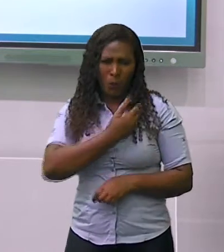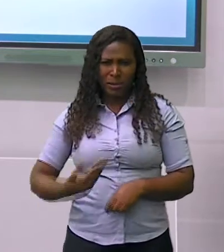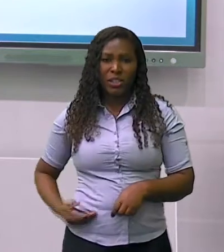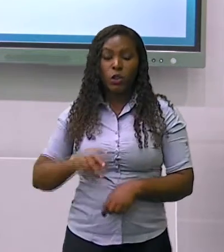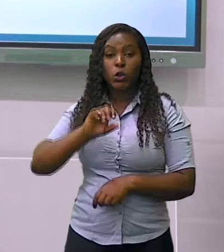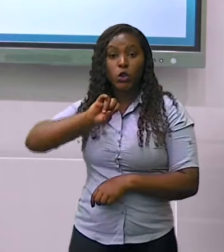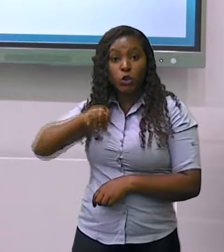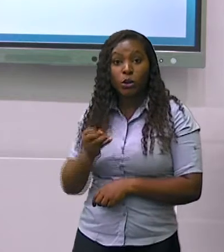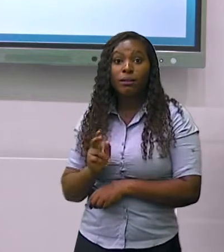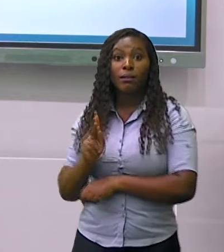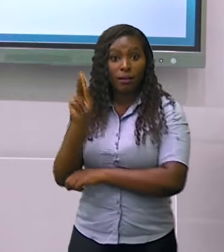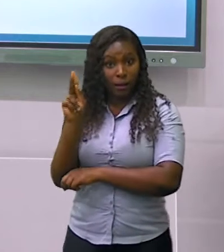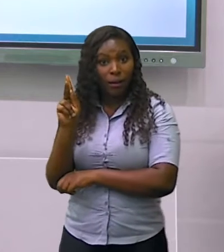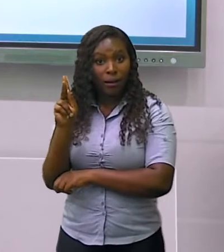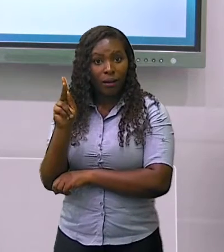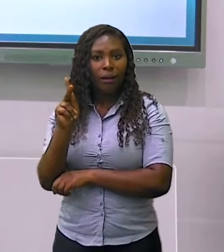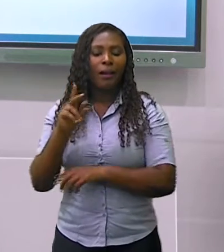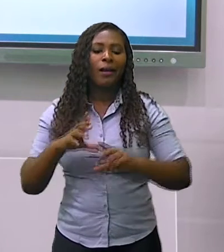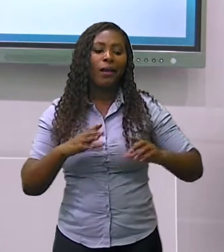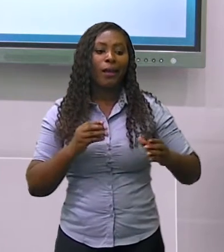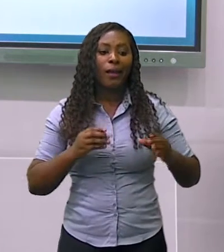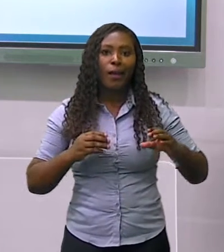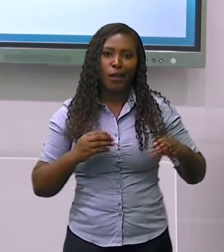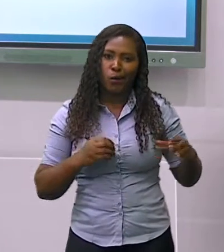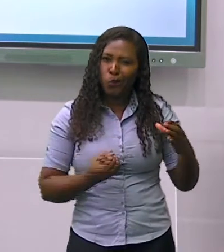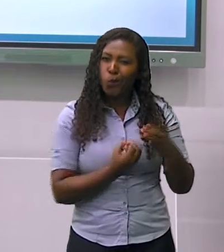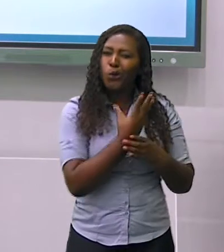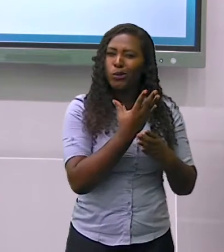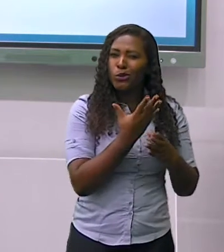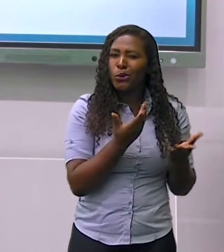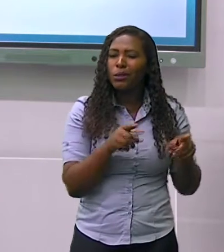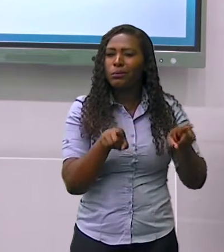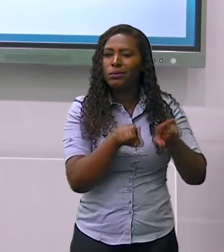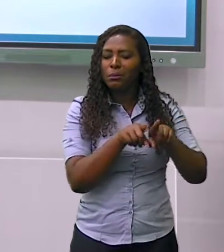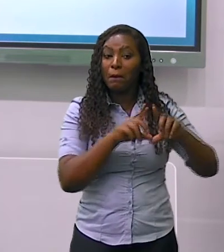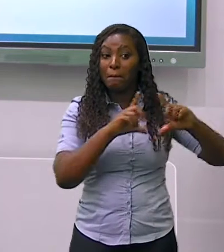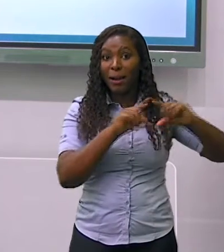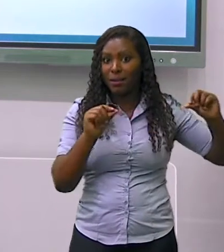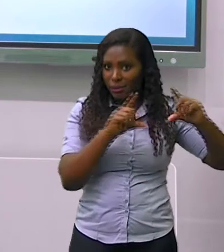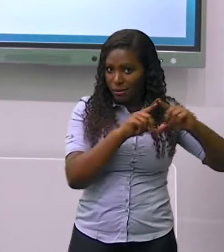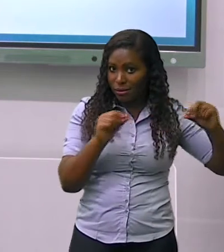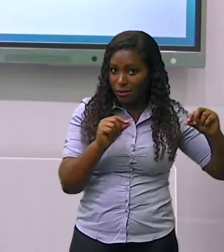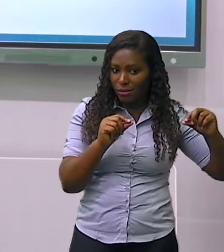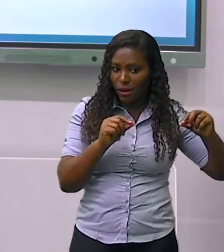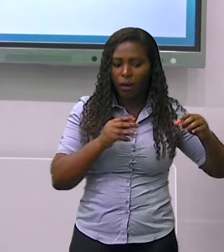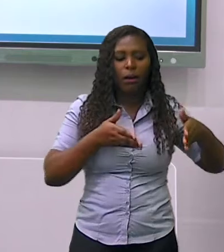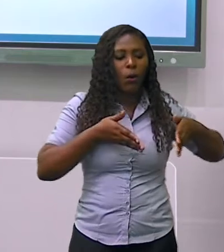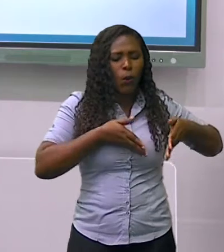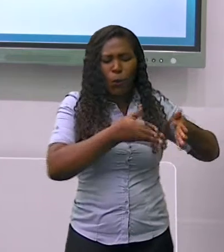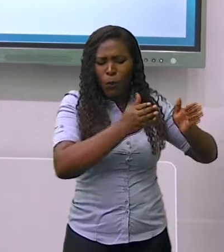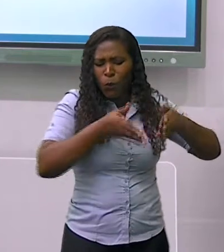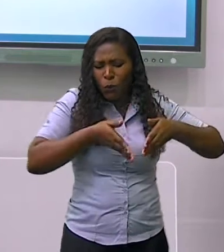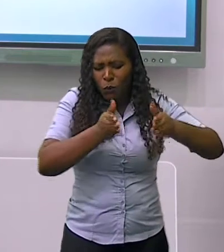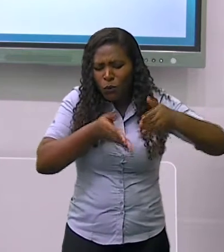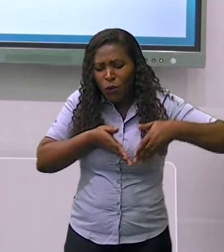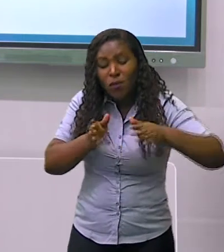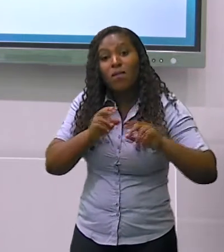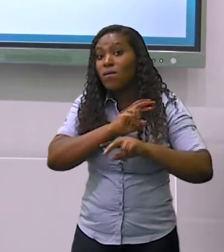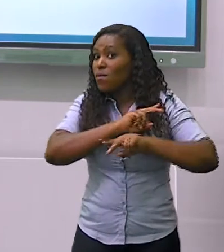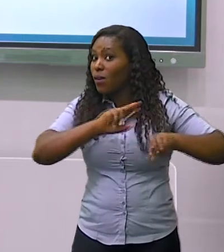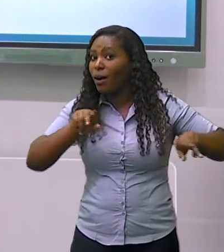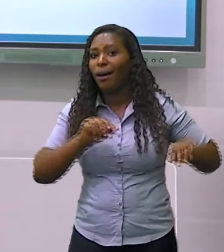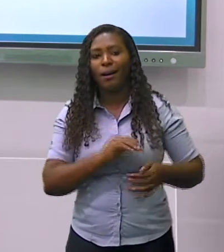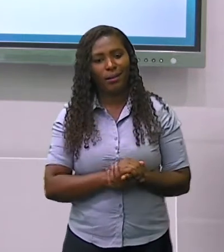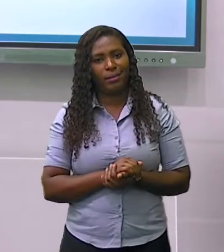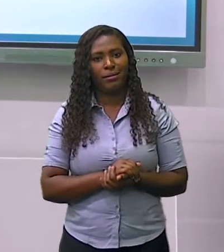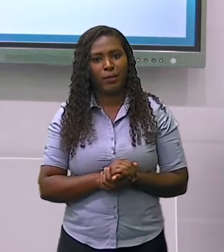maiores incentivadores das rodovias. Esta política contou com o